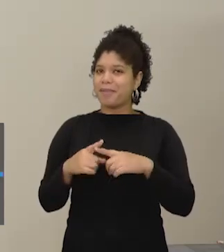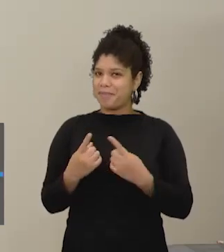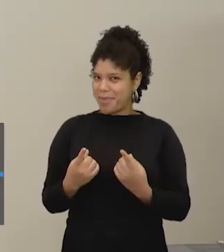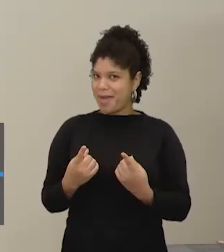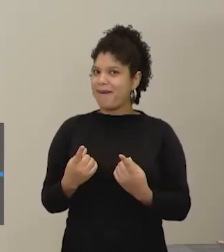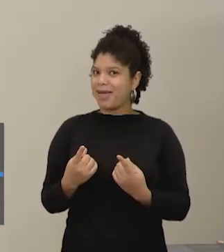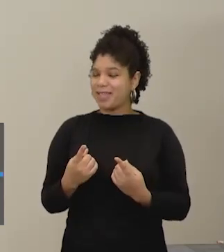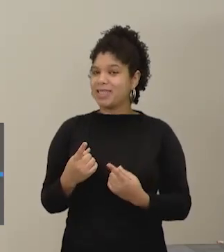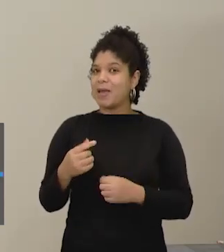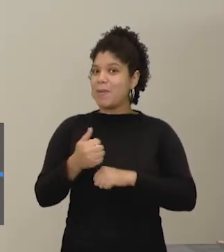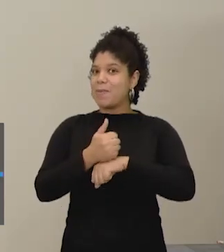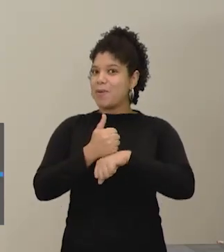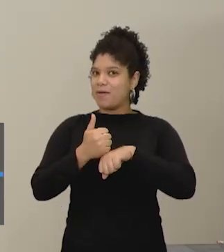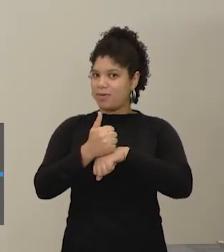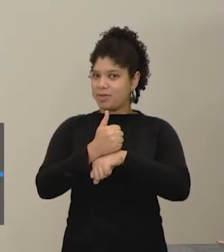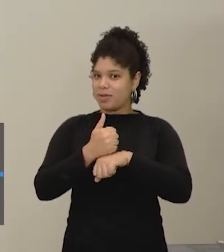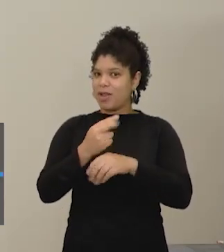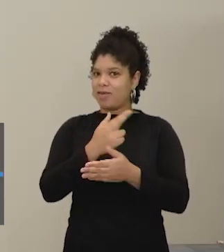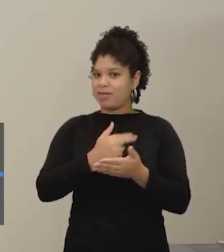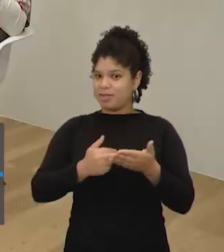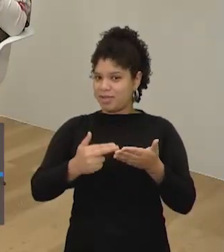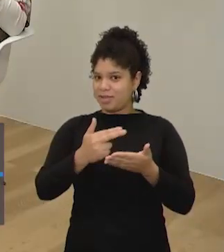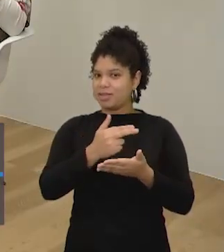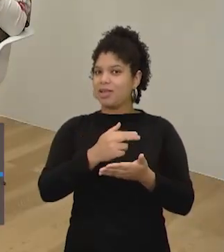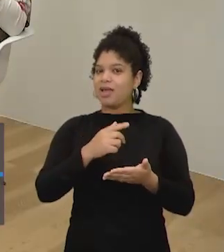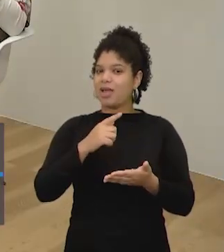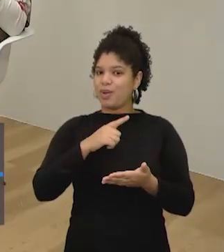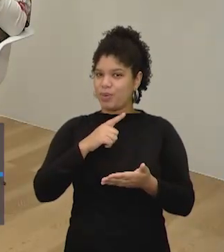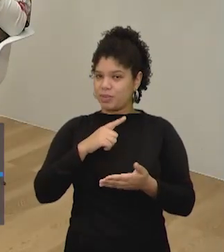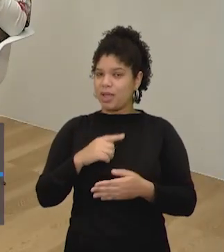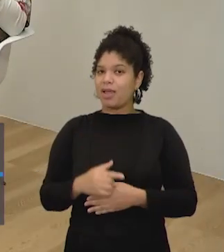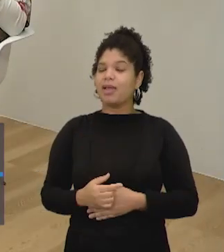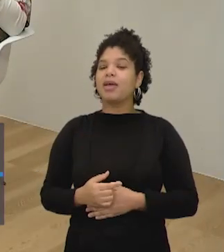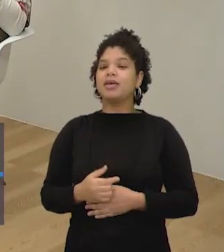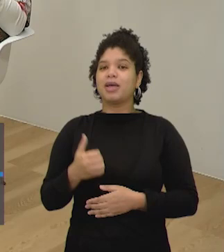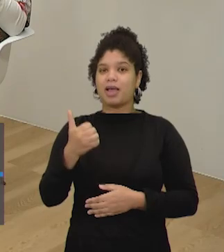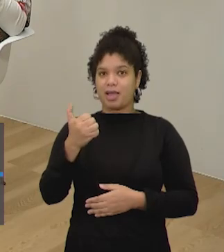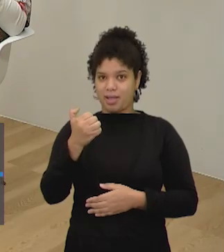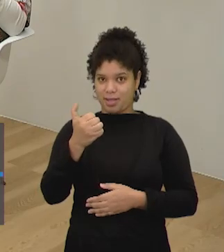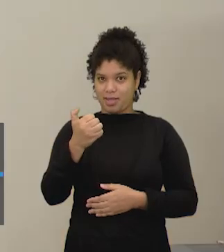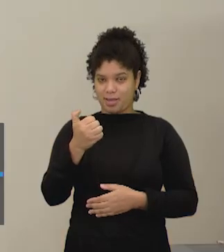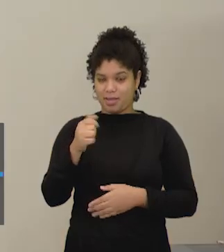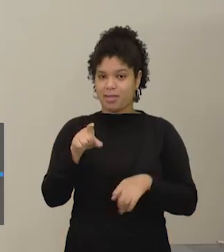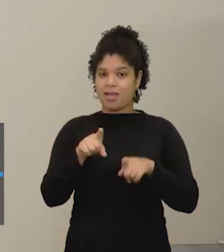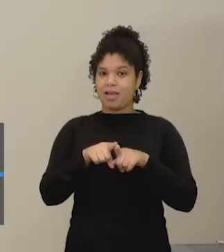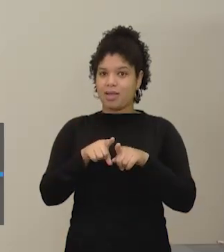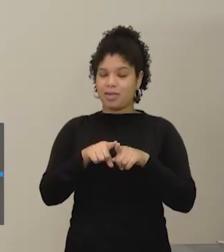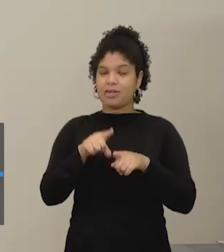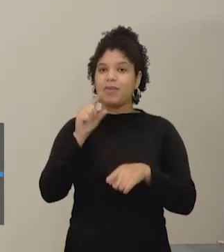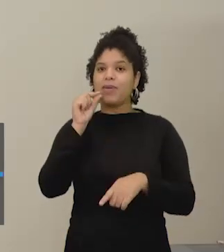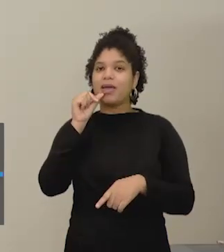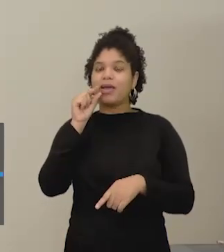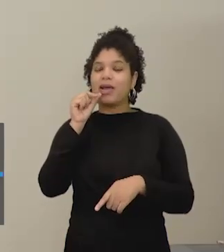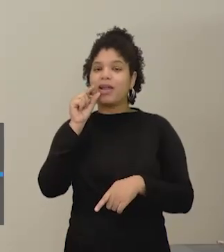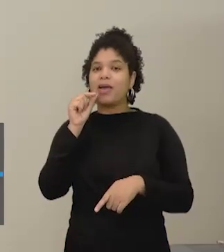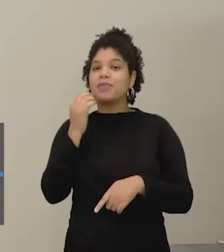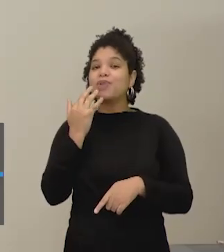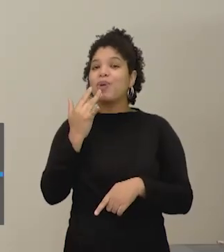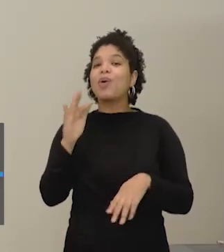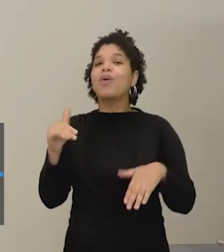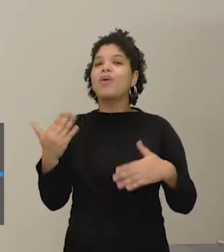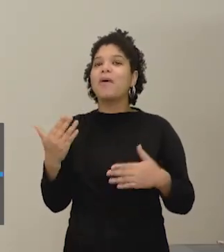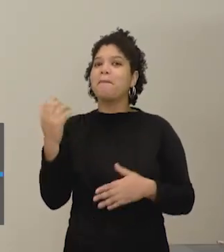ela usava muito, ela tinha canetinha branca. Eu nunca tinha visto, nunca nem tinha visto canetinha branca. E ela usava bastante o branco para dar